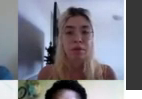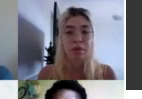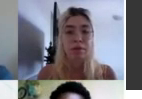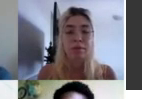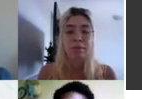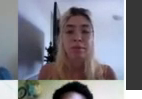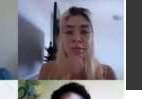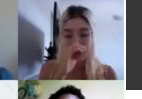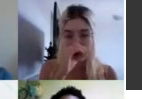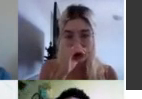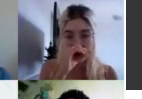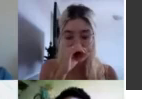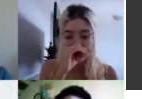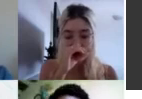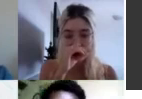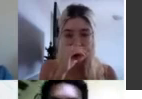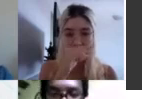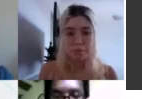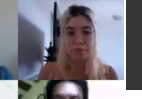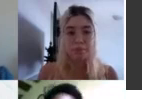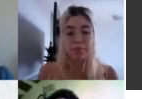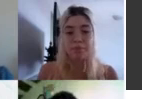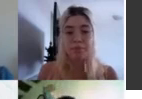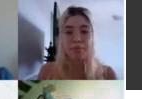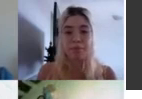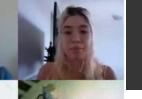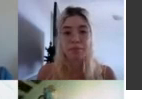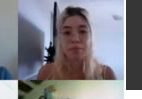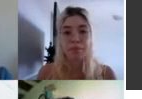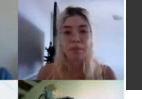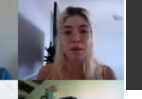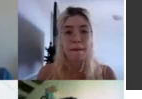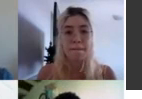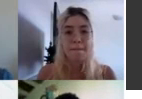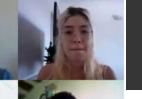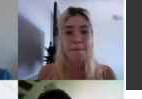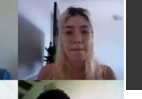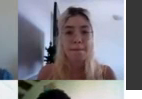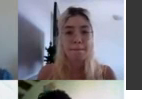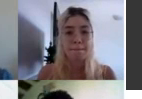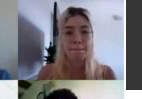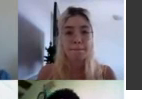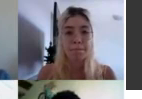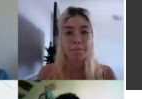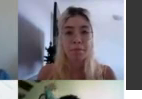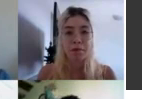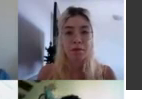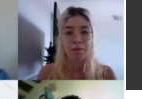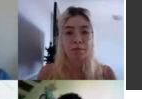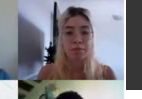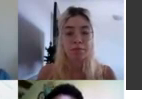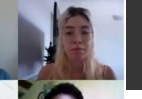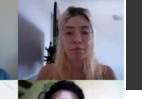pandemia. Então, tivemos em plataformas virtuais como o Google Meet, o Classroom, YouTube. Nós pudemos